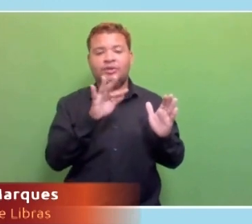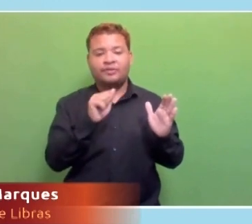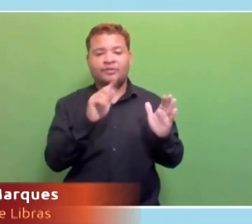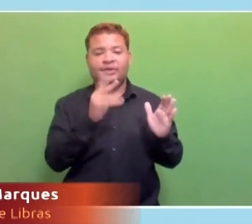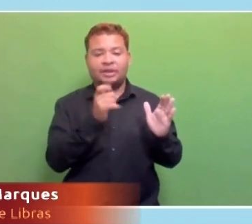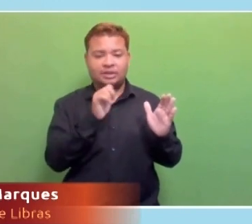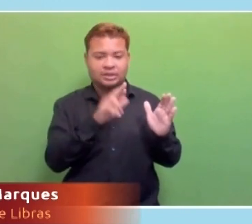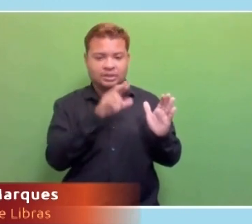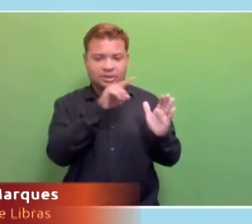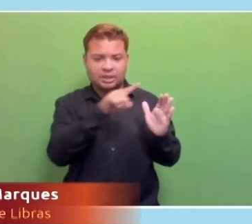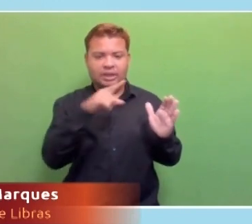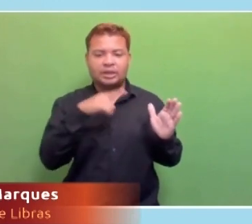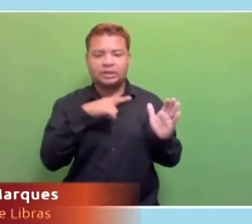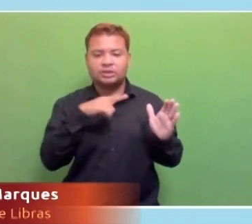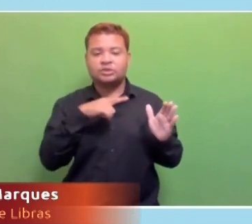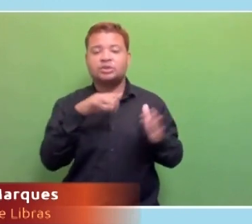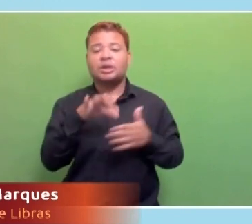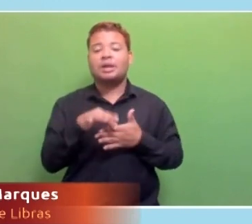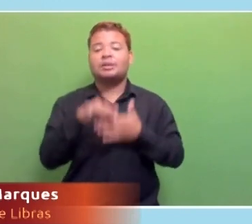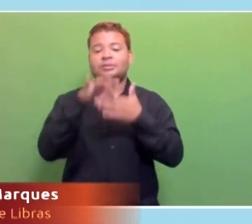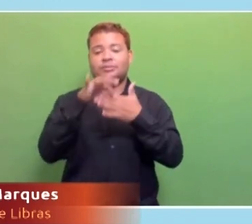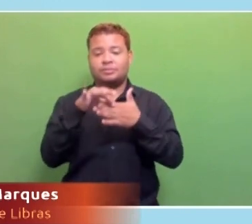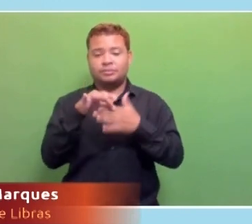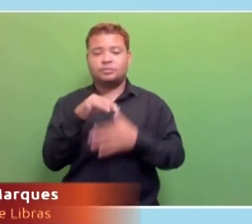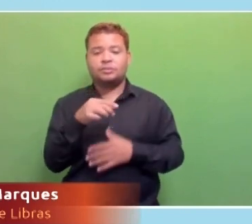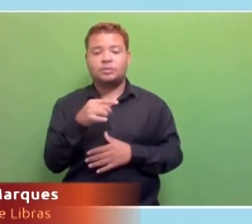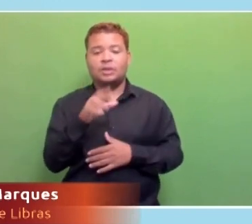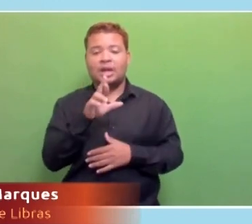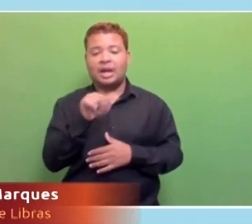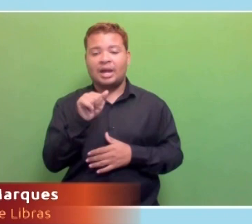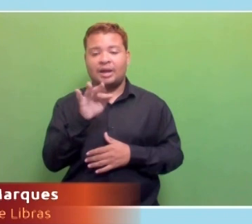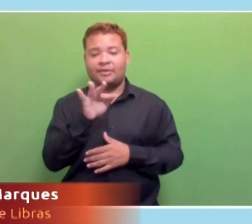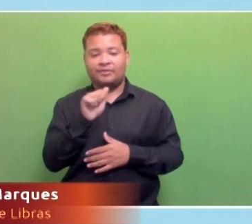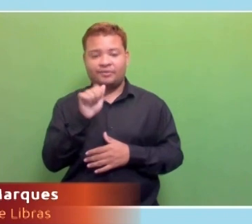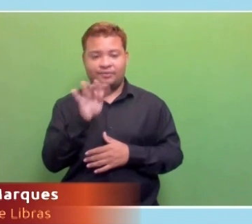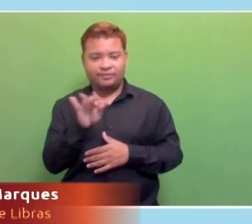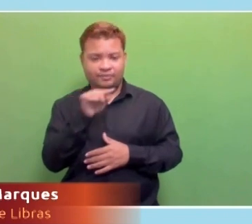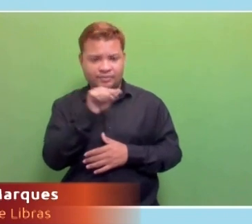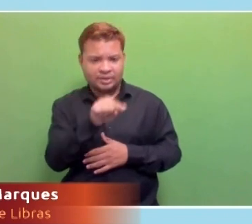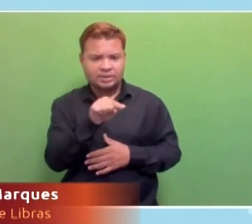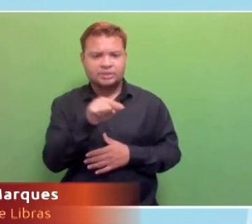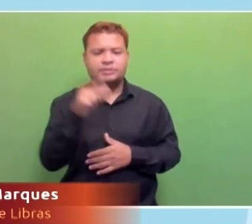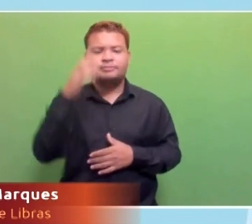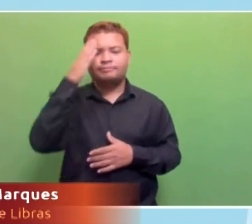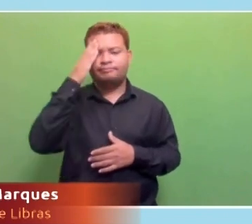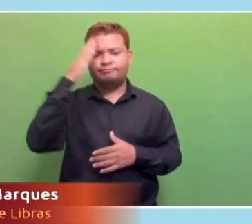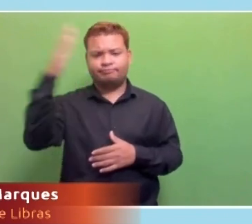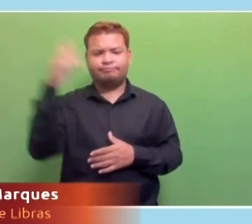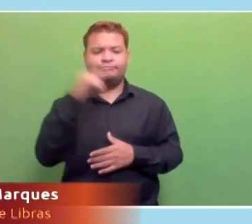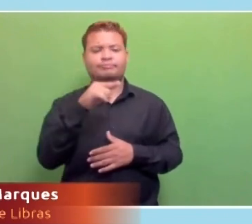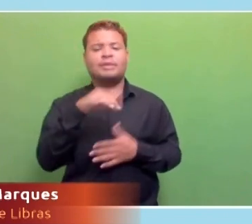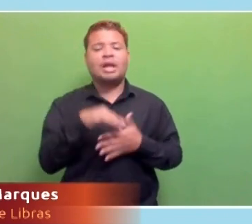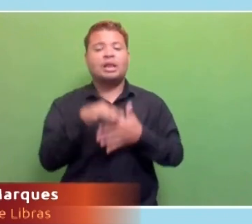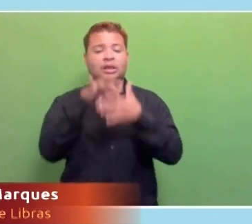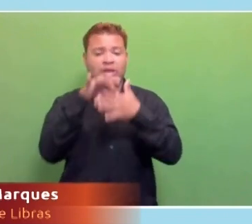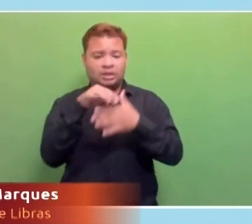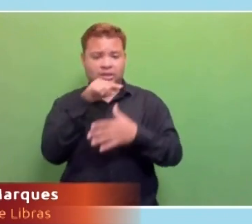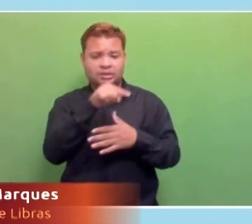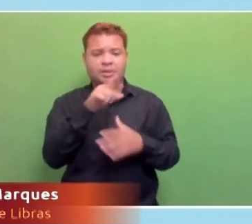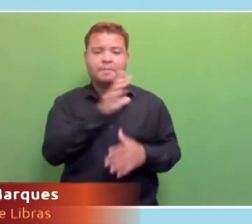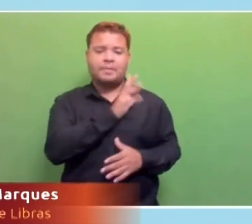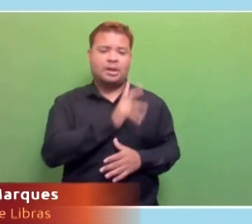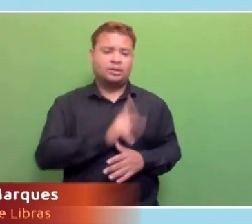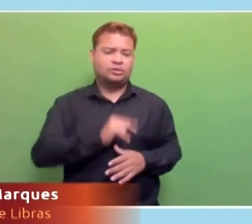o Yasser Arafat, que é o mais conhecido, claramente, líder palestino ao longo da história, e que